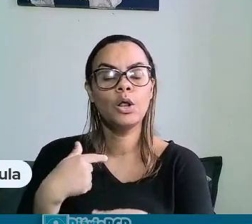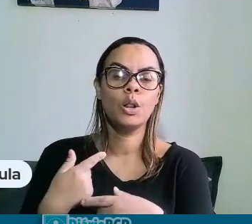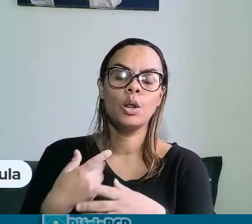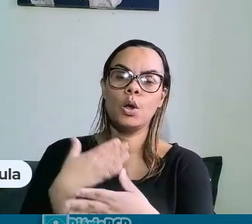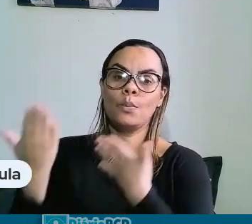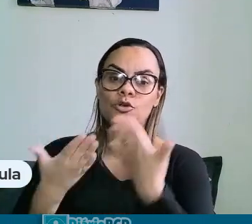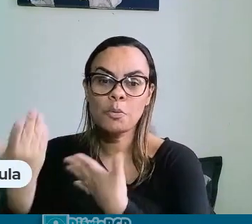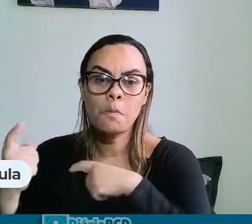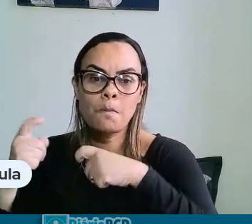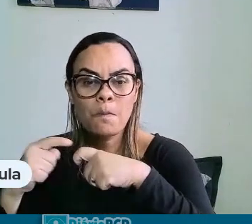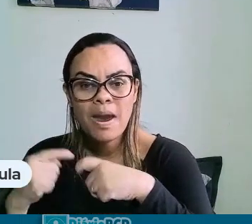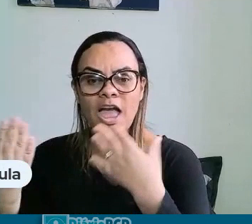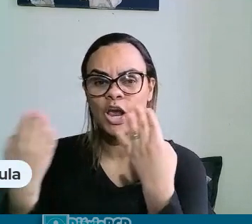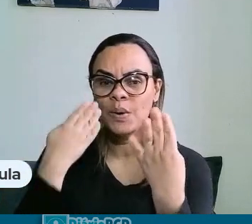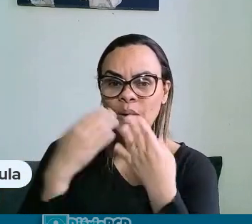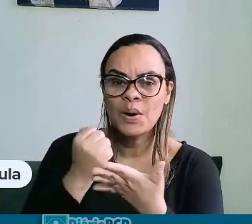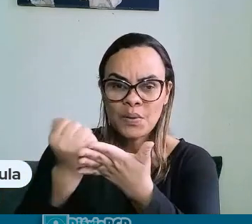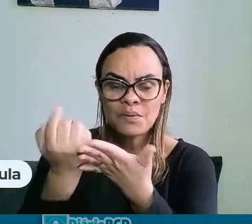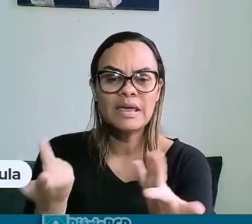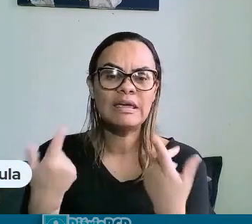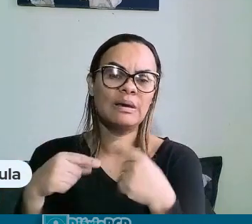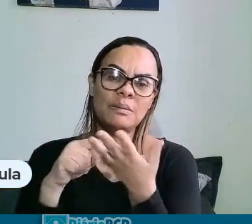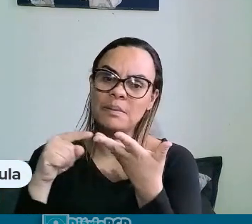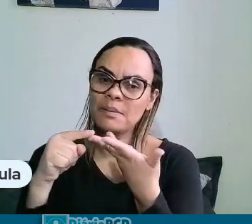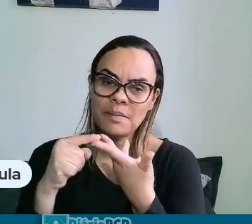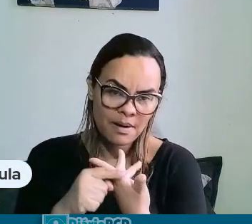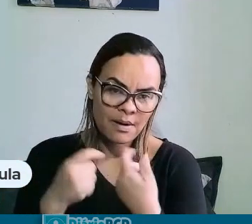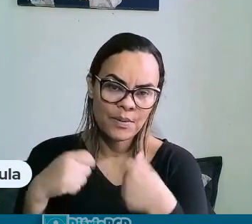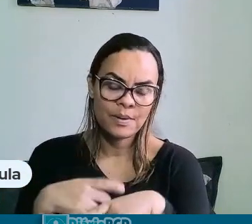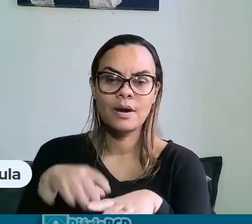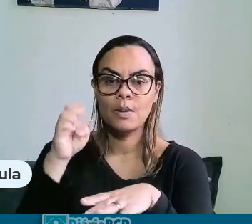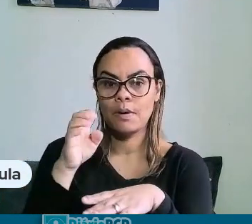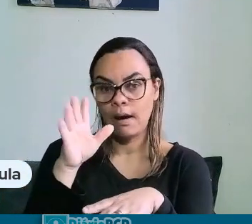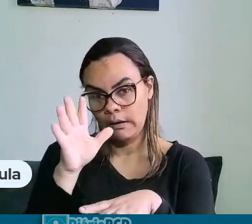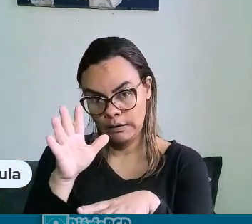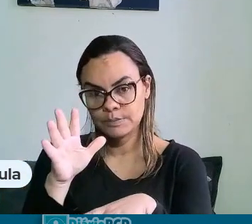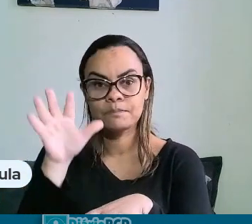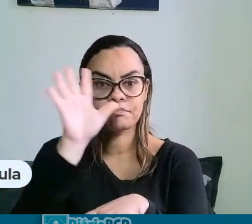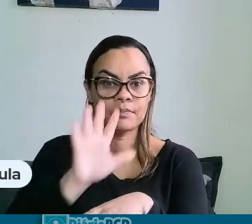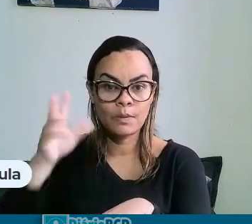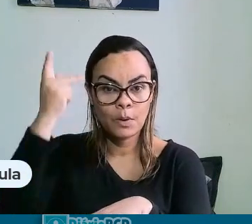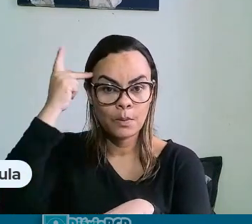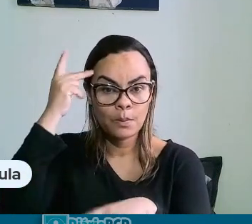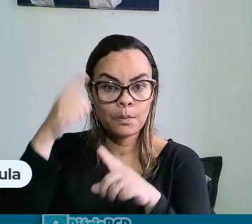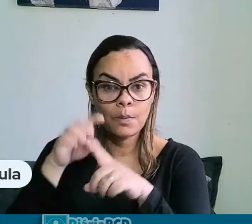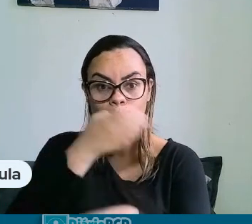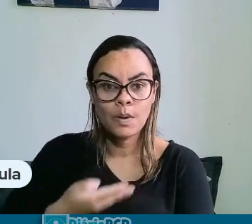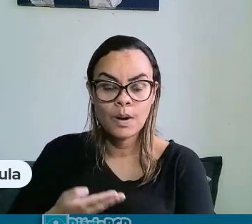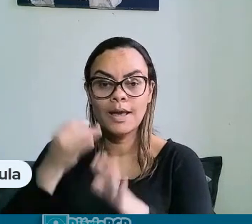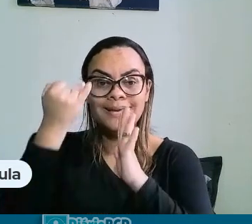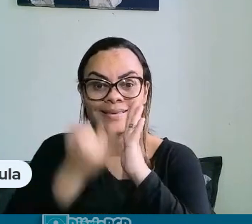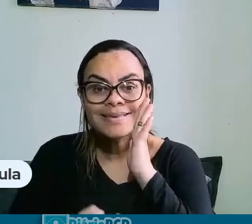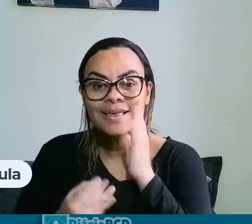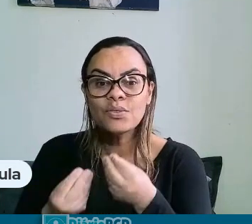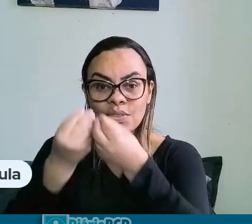tratamentos, né? Levar filhos para tratamentos. E o Estado, né, oferece as isenções